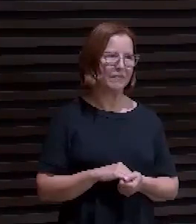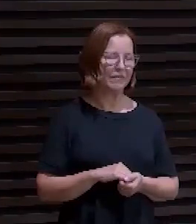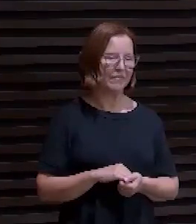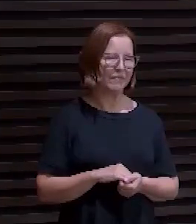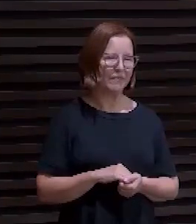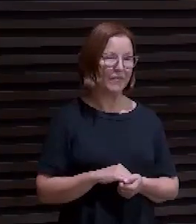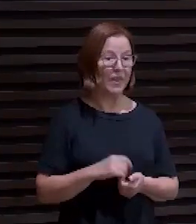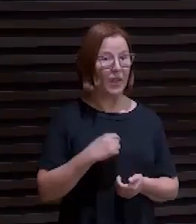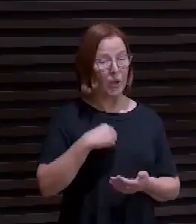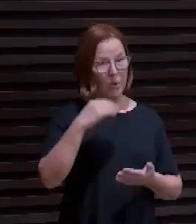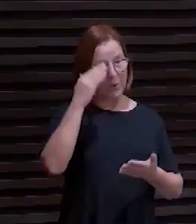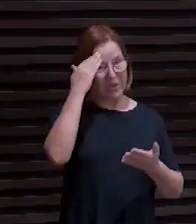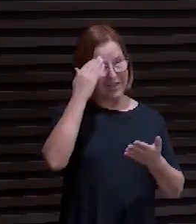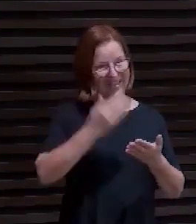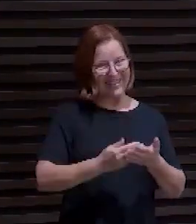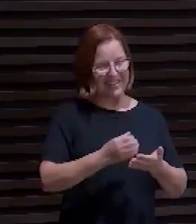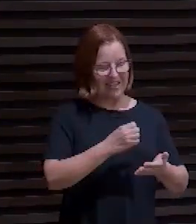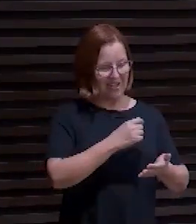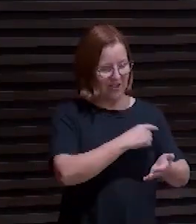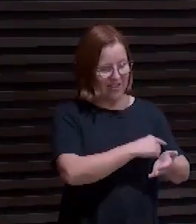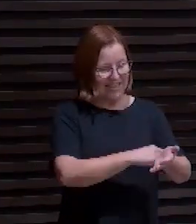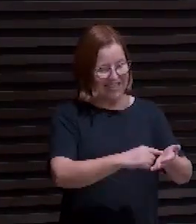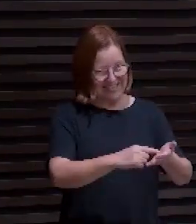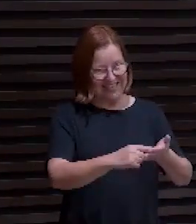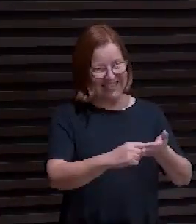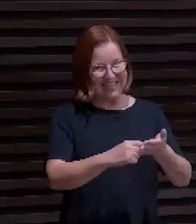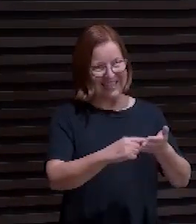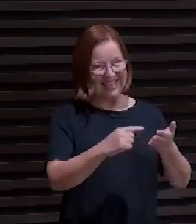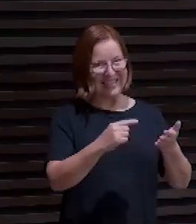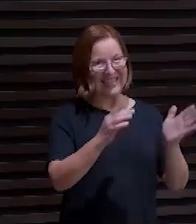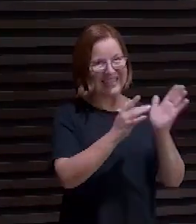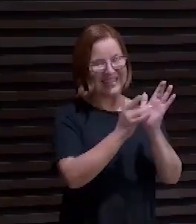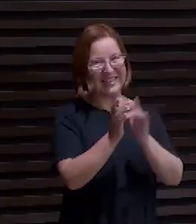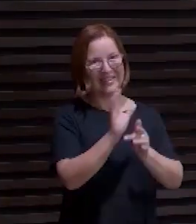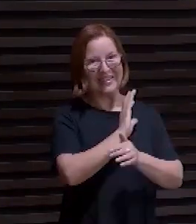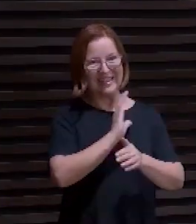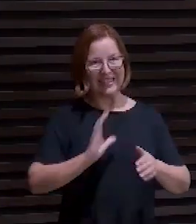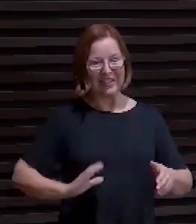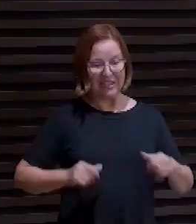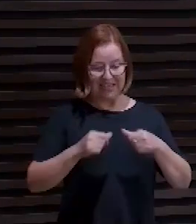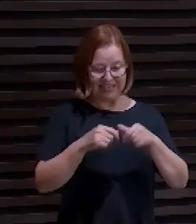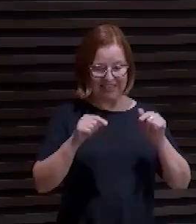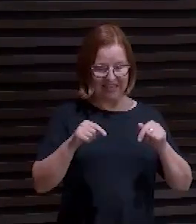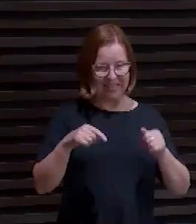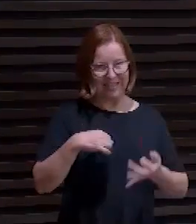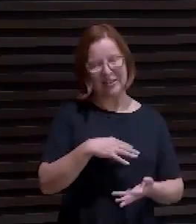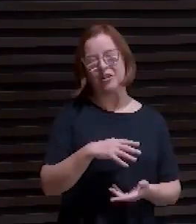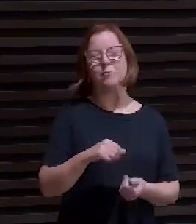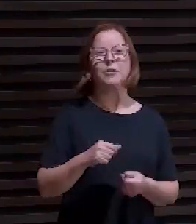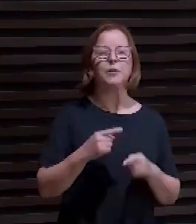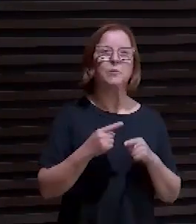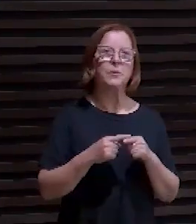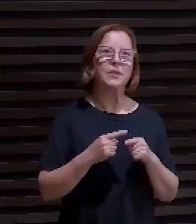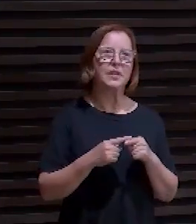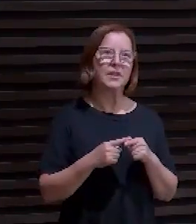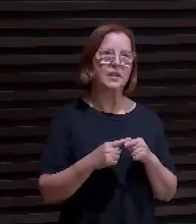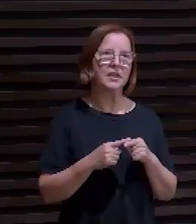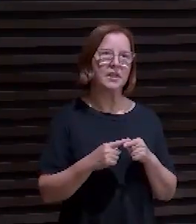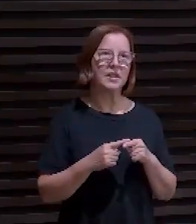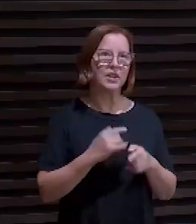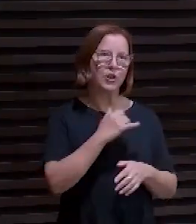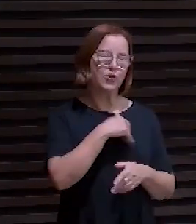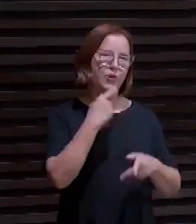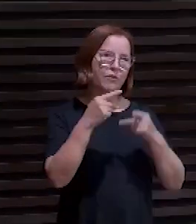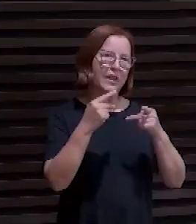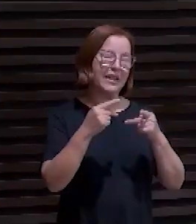E eu creio que o sangue de Jesus Cristo, por estar aqui na terra, porque João vai dizer que tem 3 coisas que